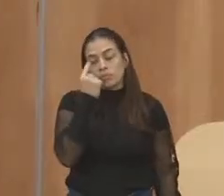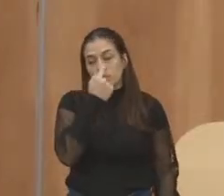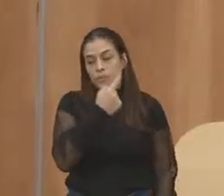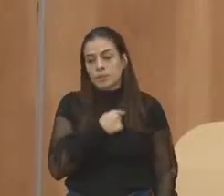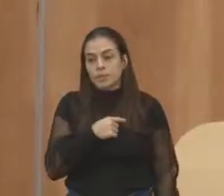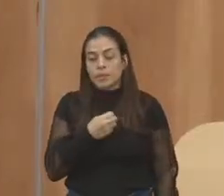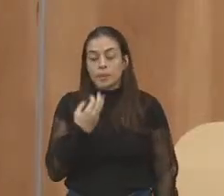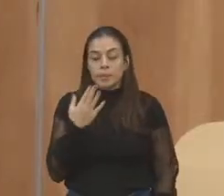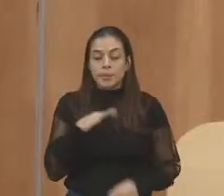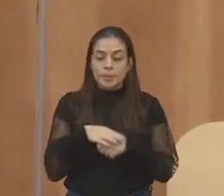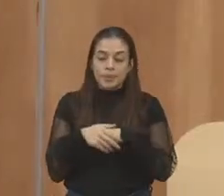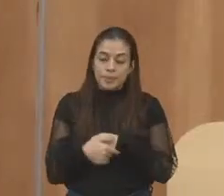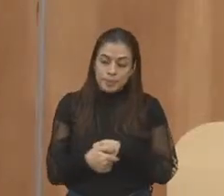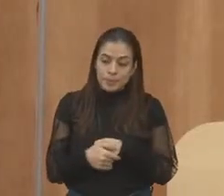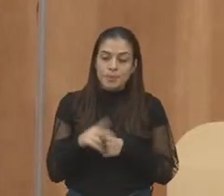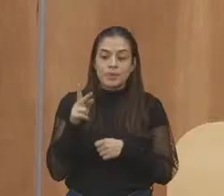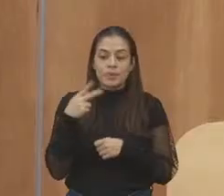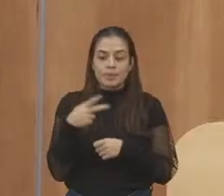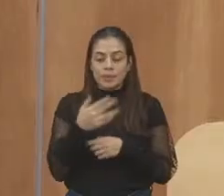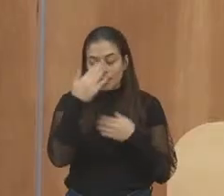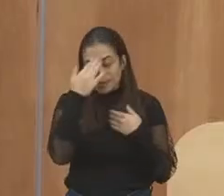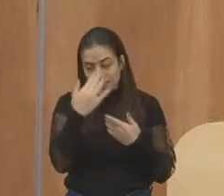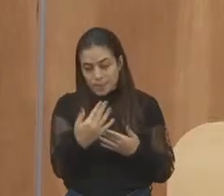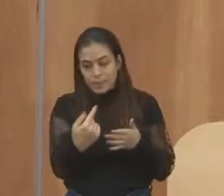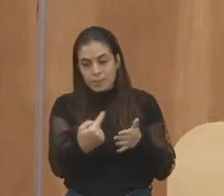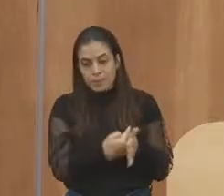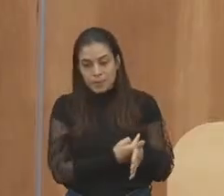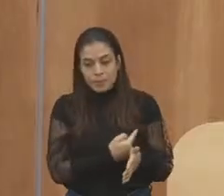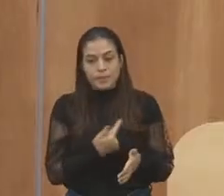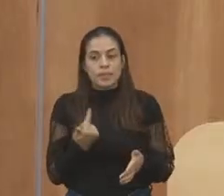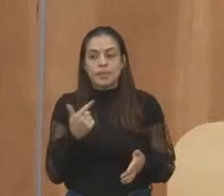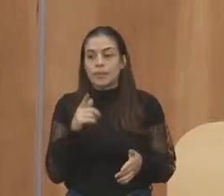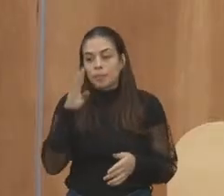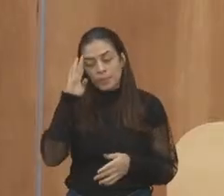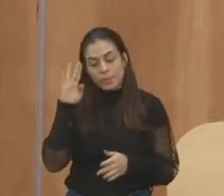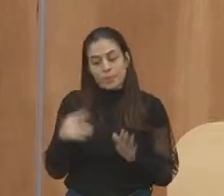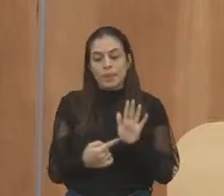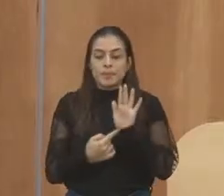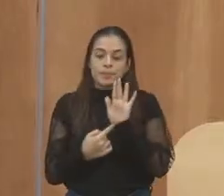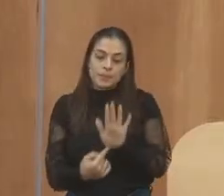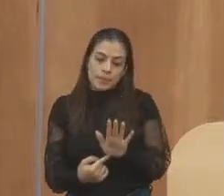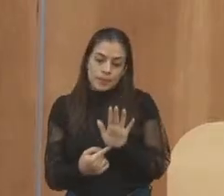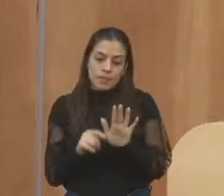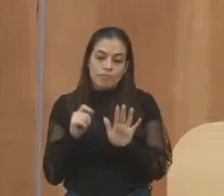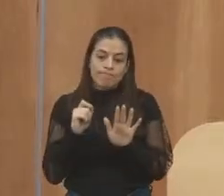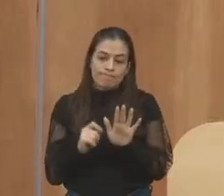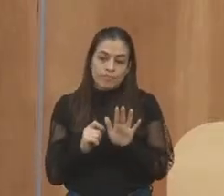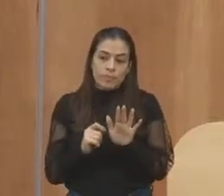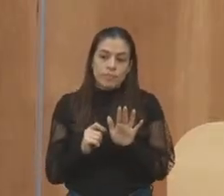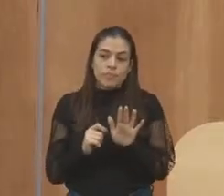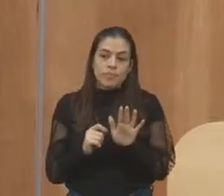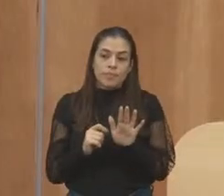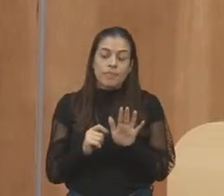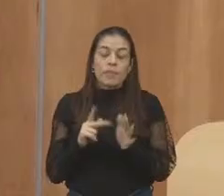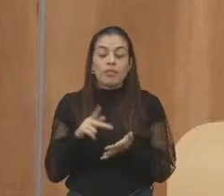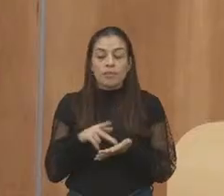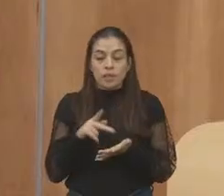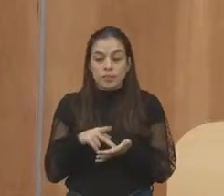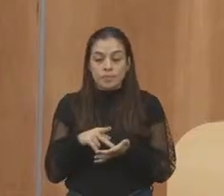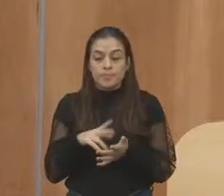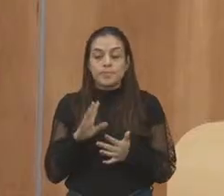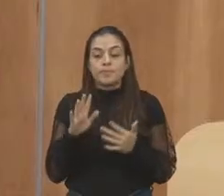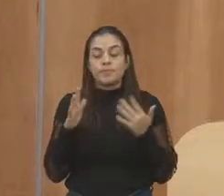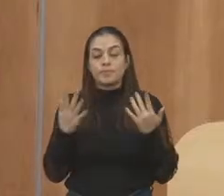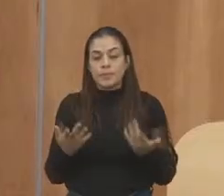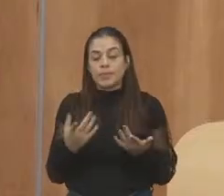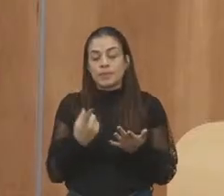noite, vereador. Agradeço a pergunta. Não está nas principais apresentações aqui da apresentação de fato, mas